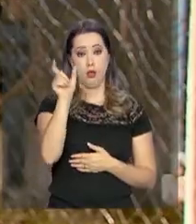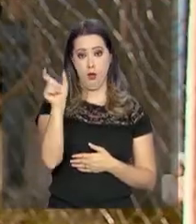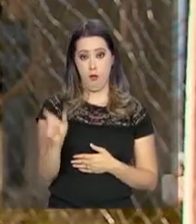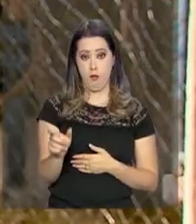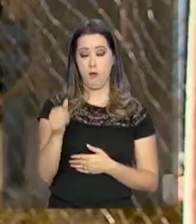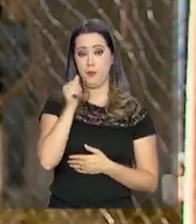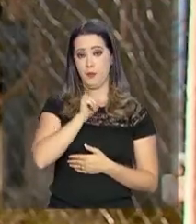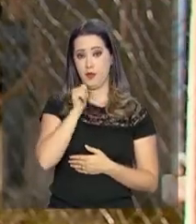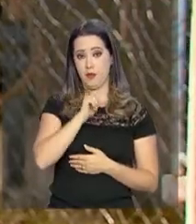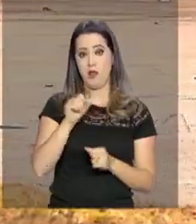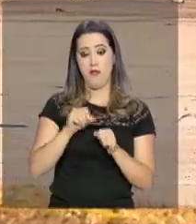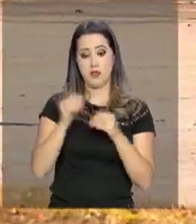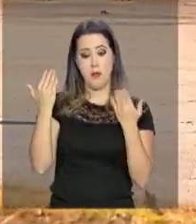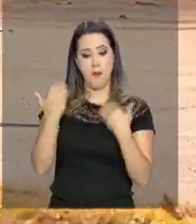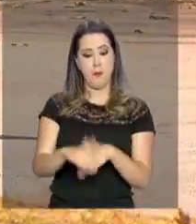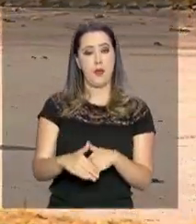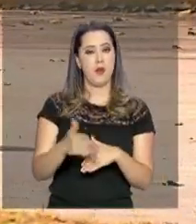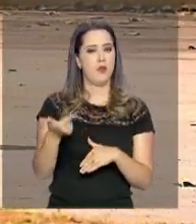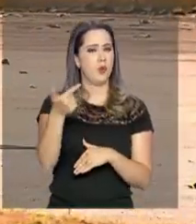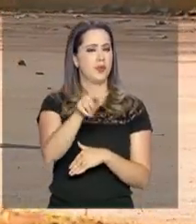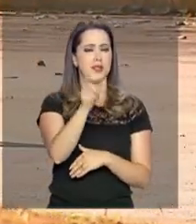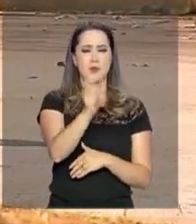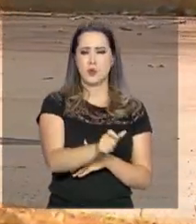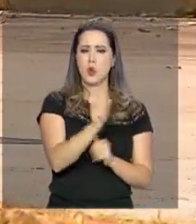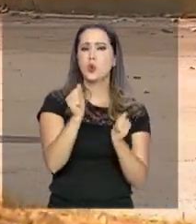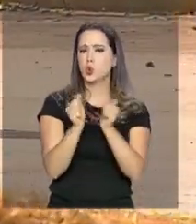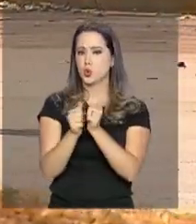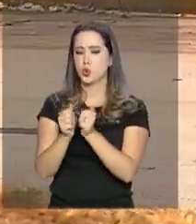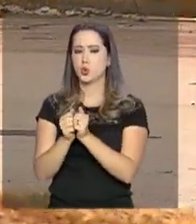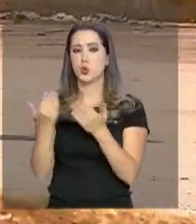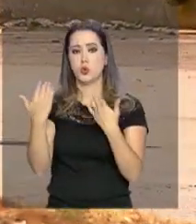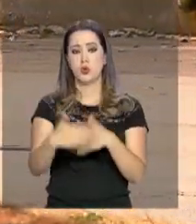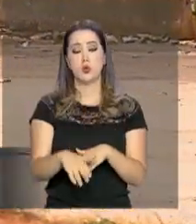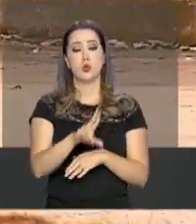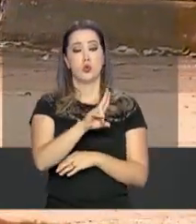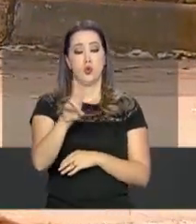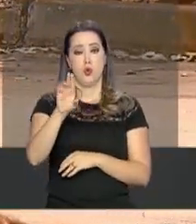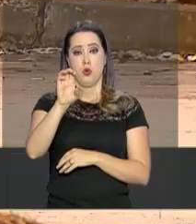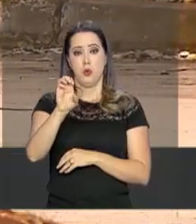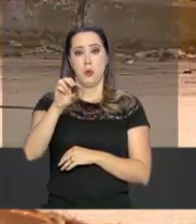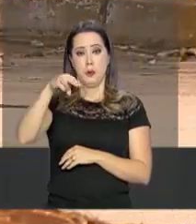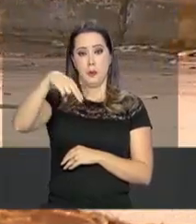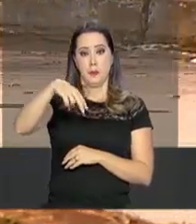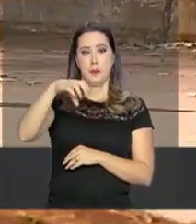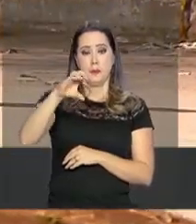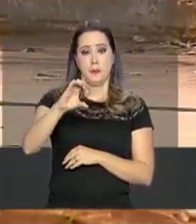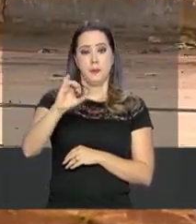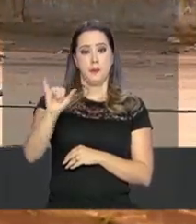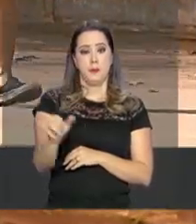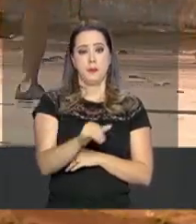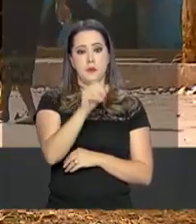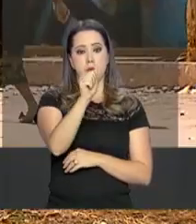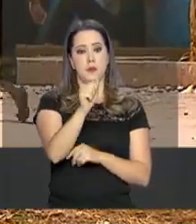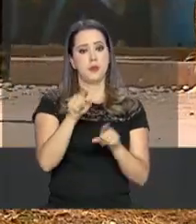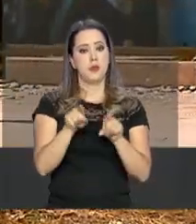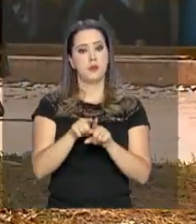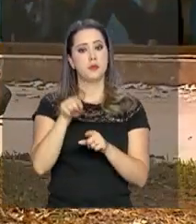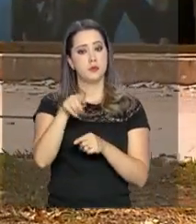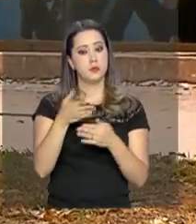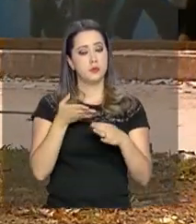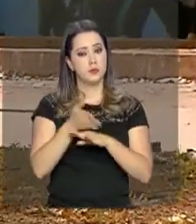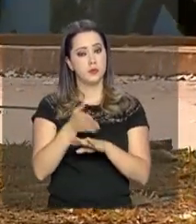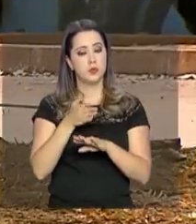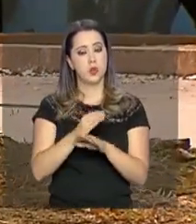fez, nesse final de semana, junto com outras milhares de pessoas, o Enseja, que é o Exame Nacional para Certificação de